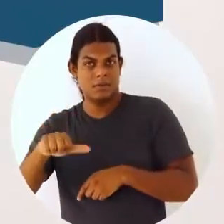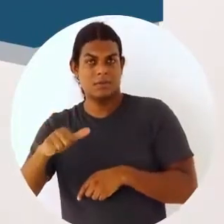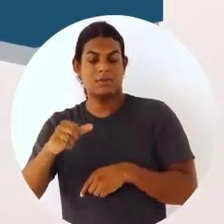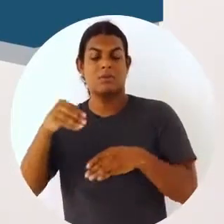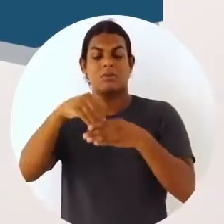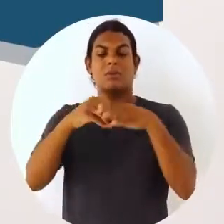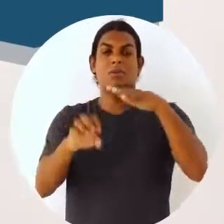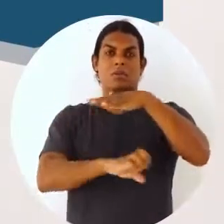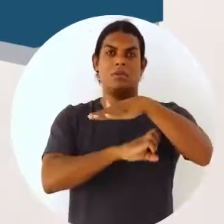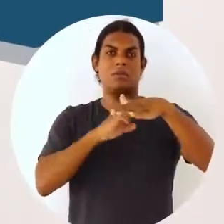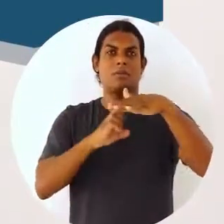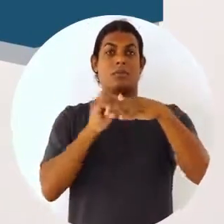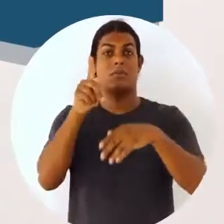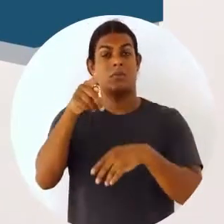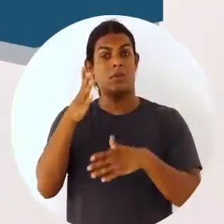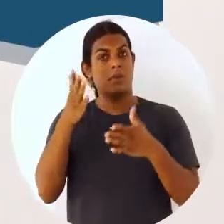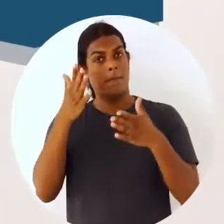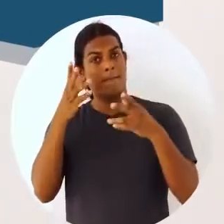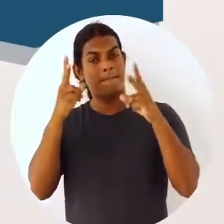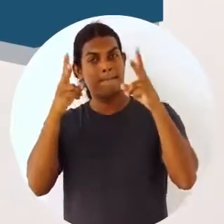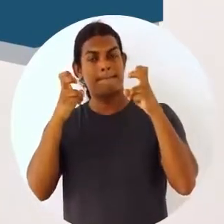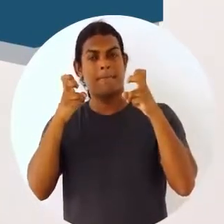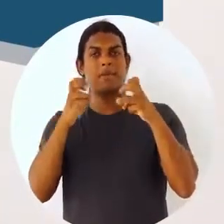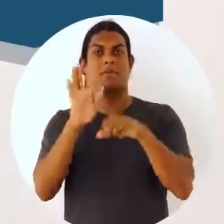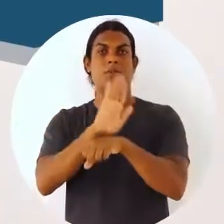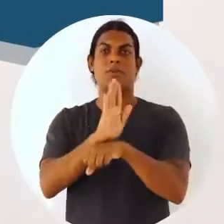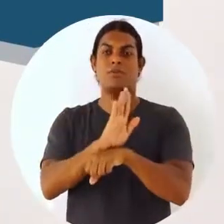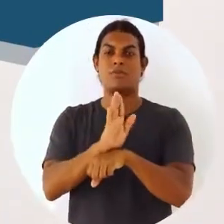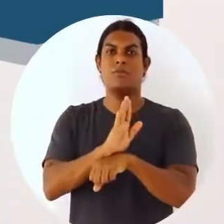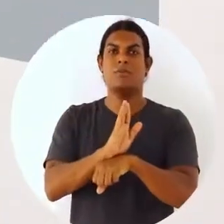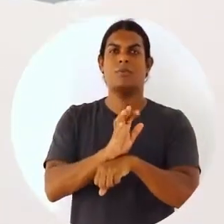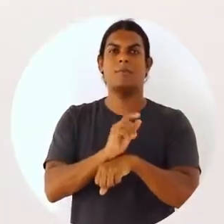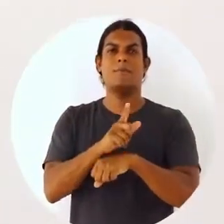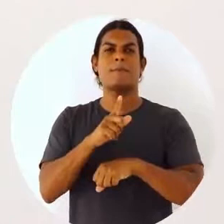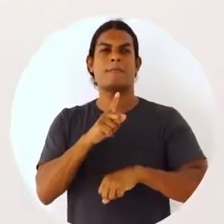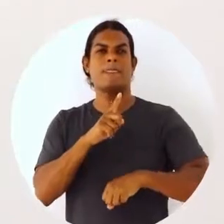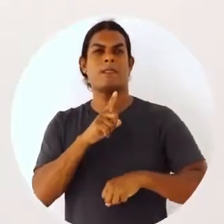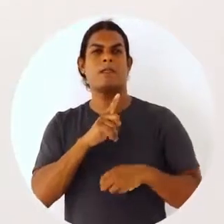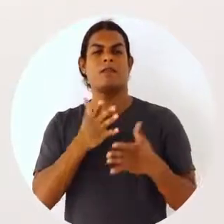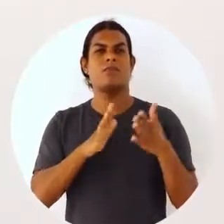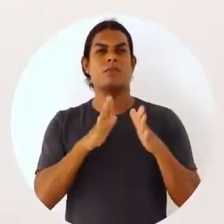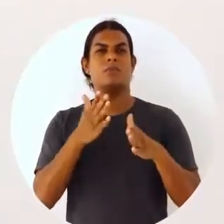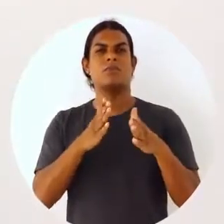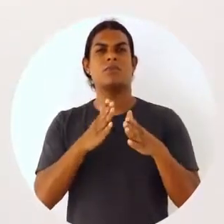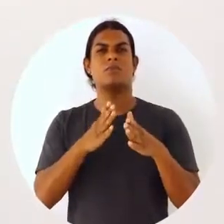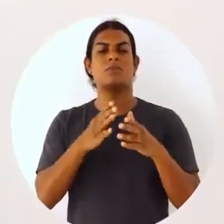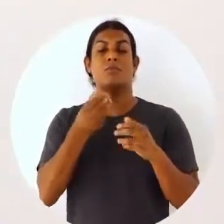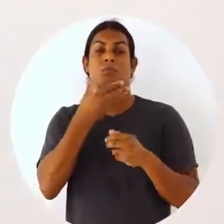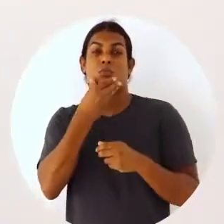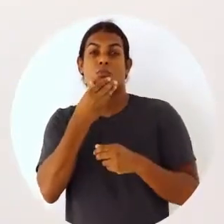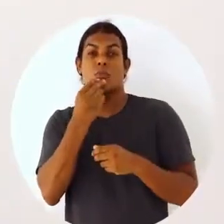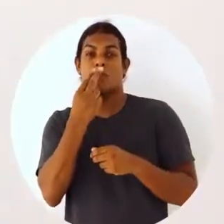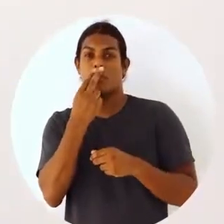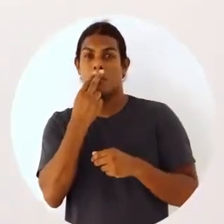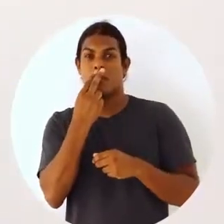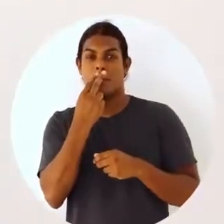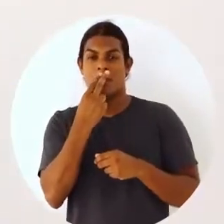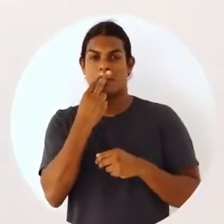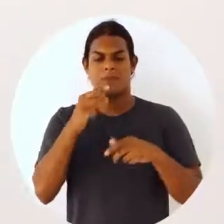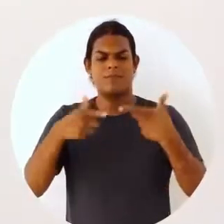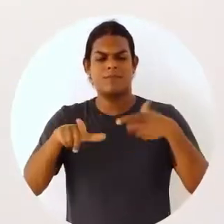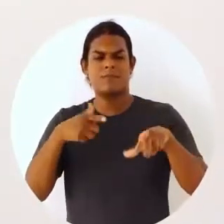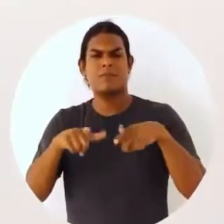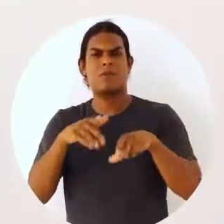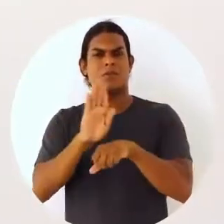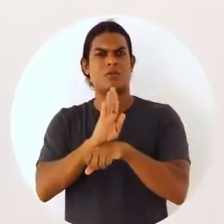no filme que existe determinado momento que Charlie Chaplin ele se perde na hora que está executando o trabalho e logo chega o